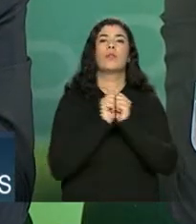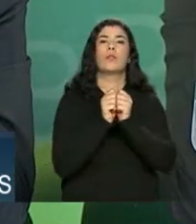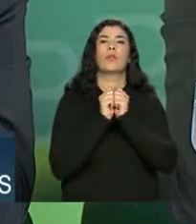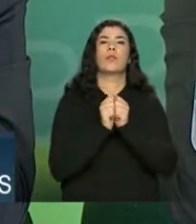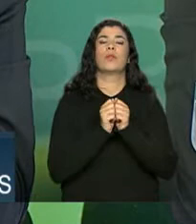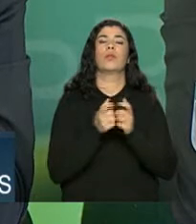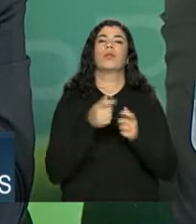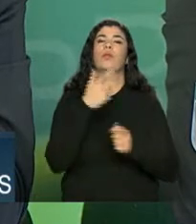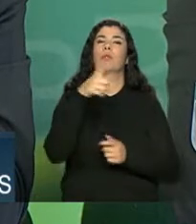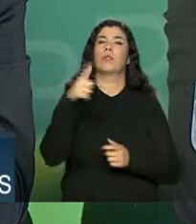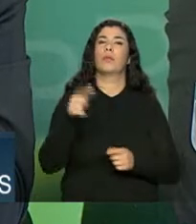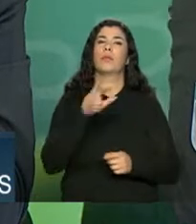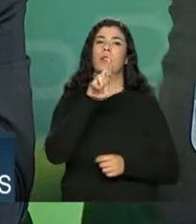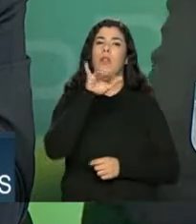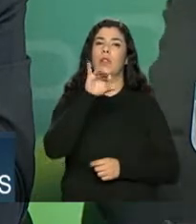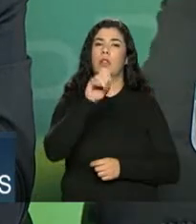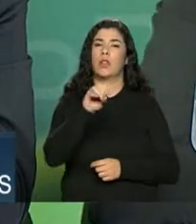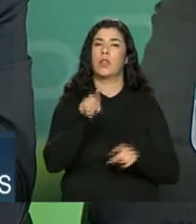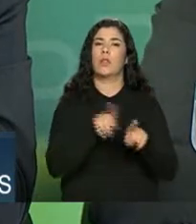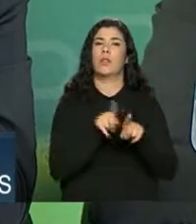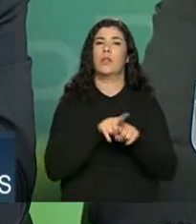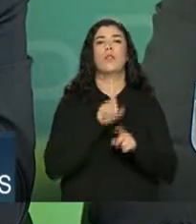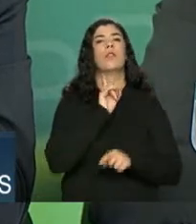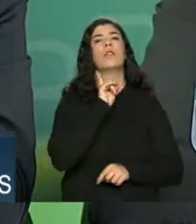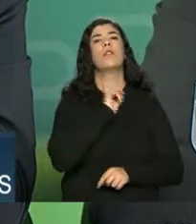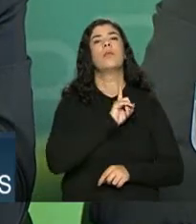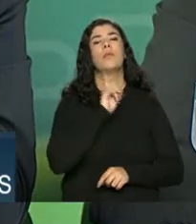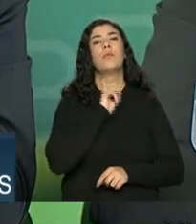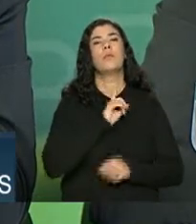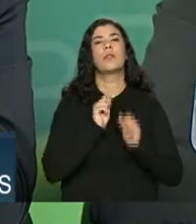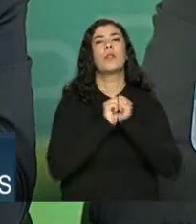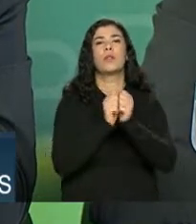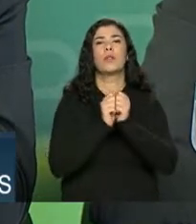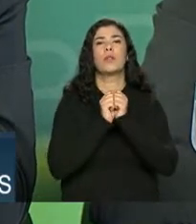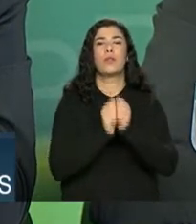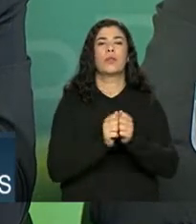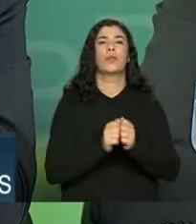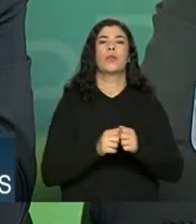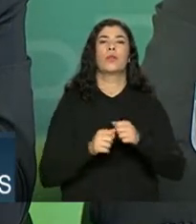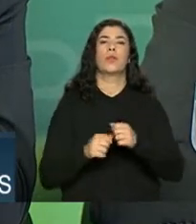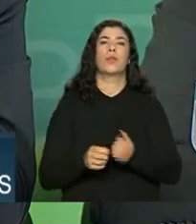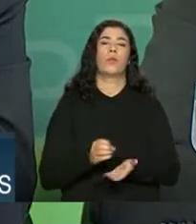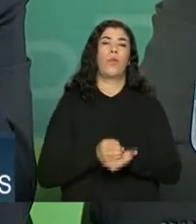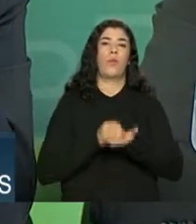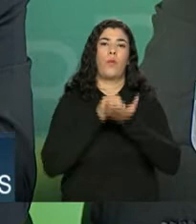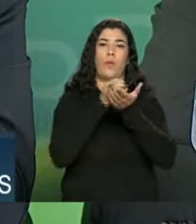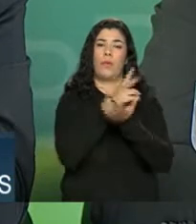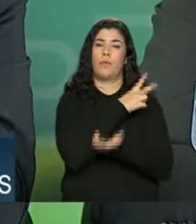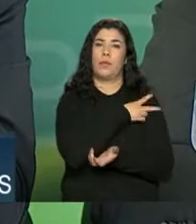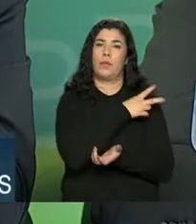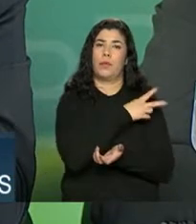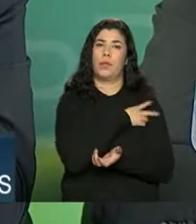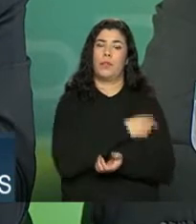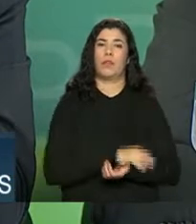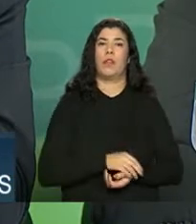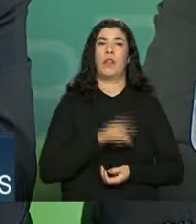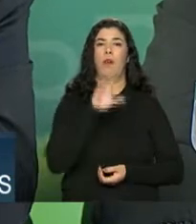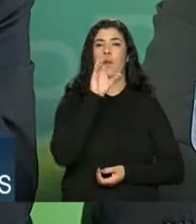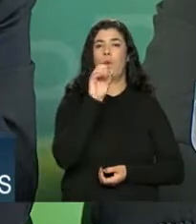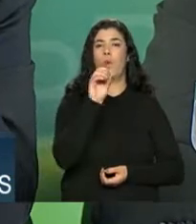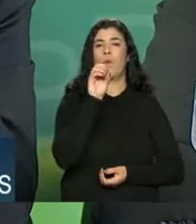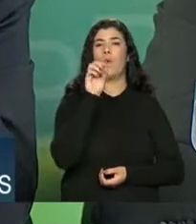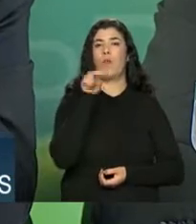dadas com São Paulo Rio de Janeiro e Minas Gerais também com o apoio técnico do INSS uma vez que esses